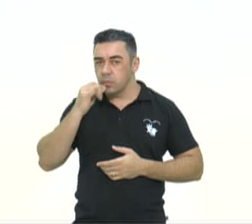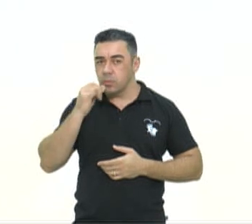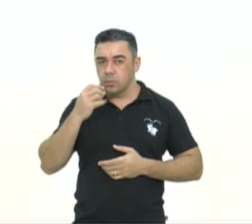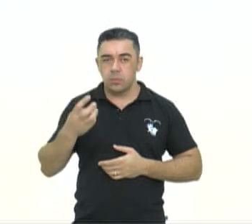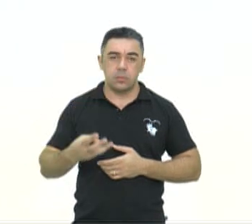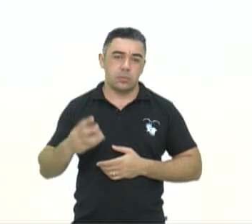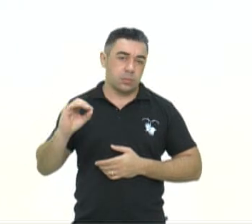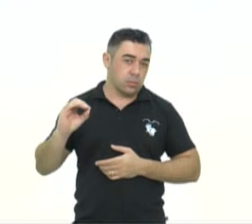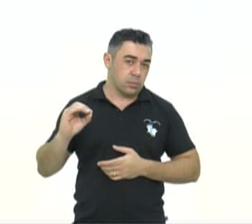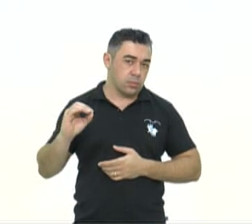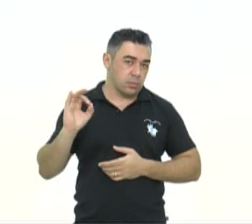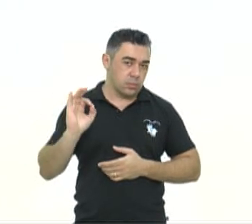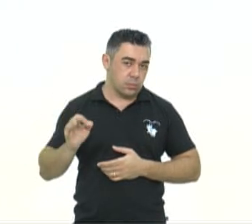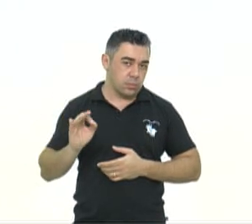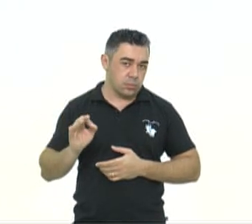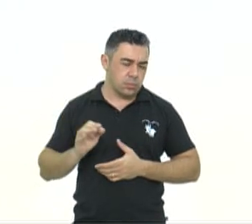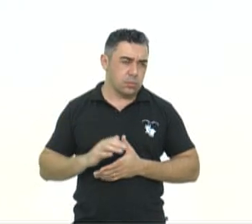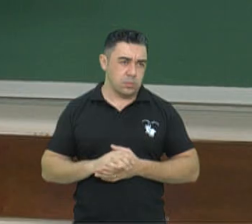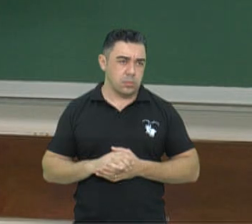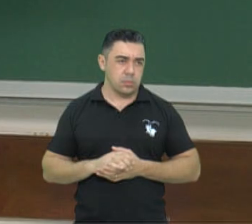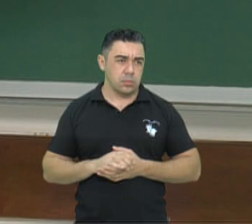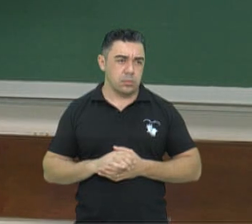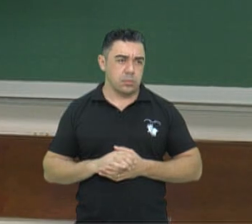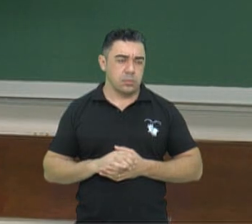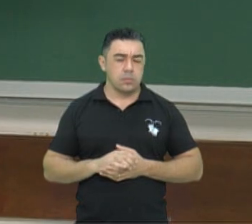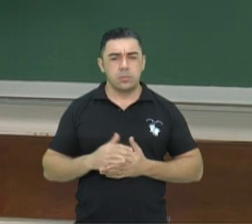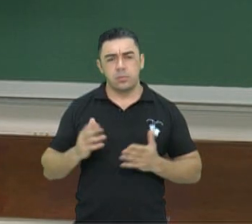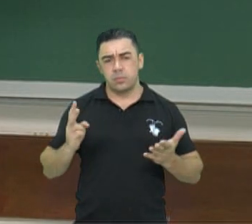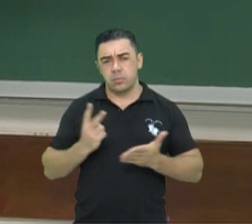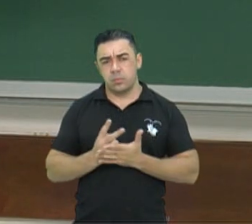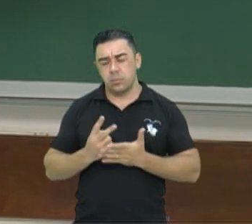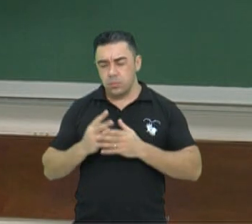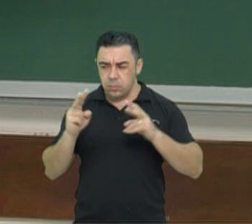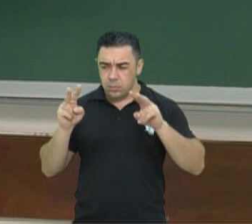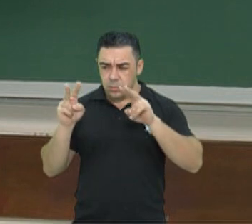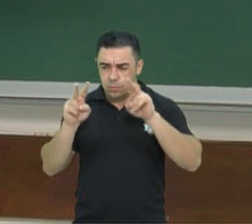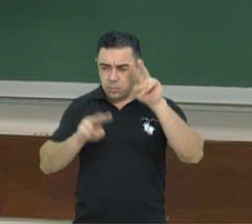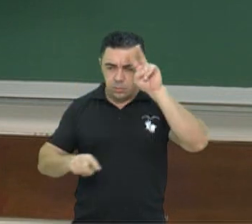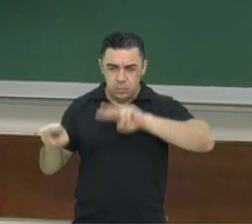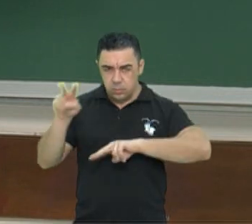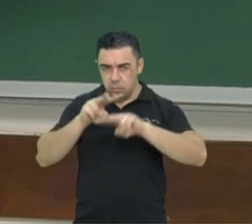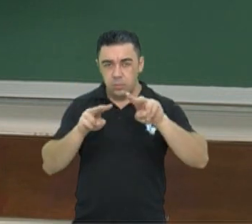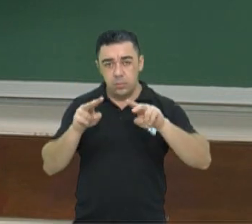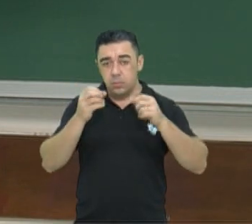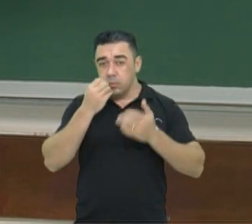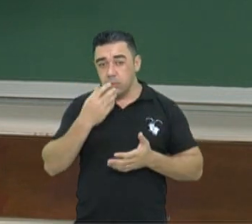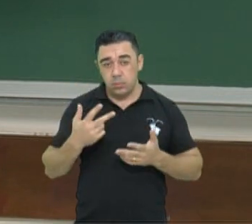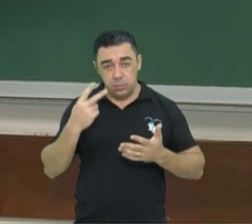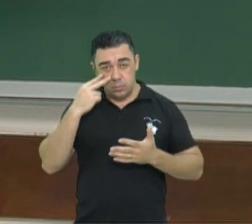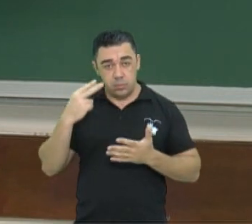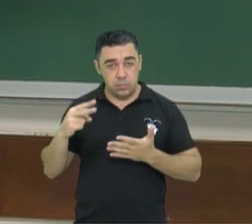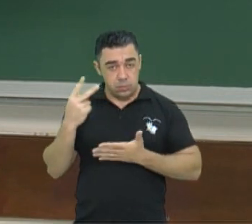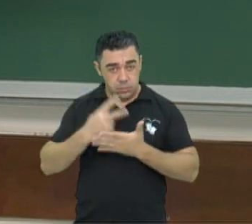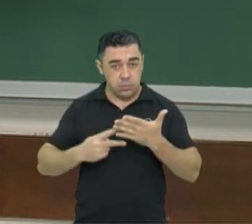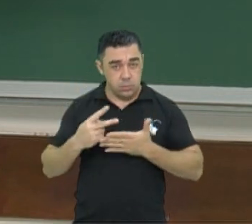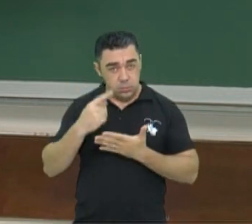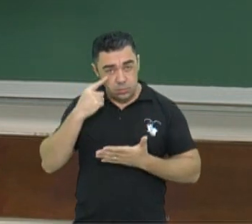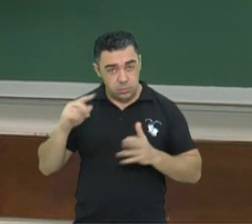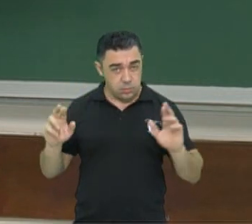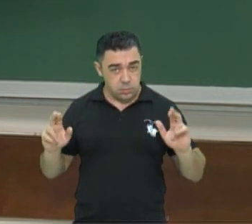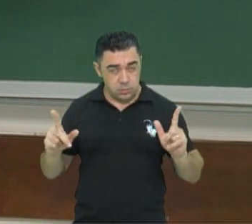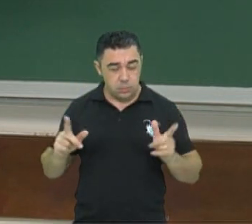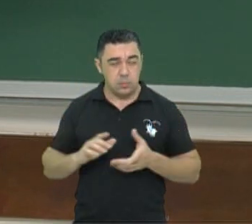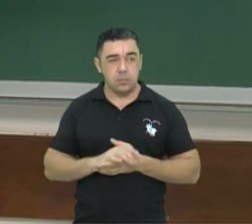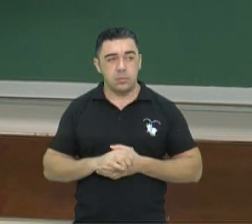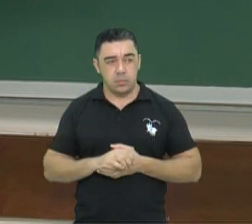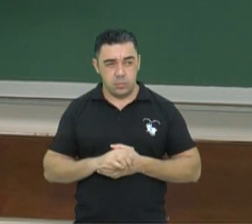correspondente mede 30, tá? Então, sempre visualmente é bom a gente ter o desenho, porque a gente já vê essa diferença.